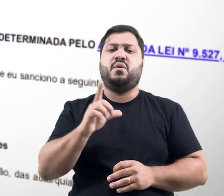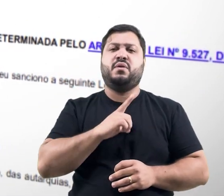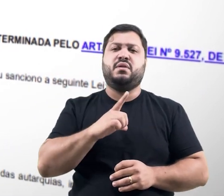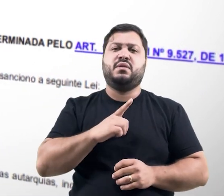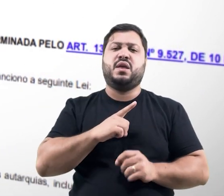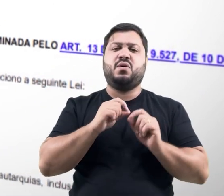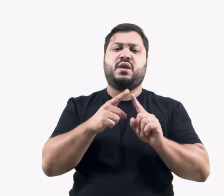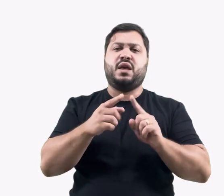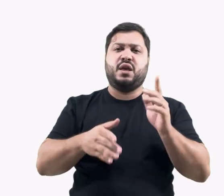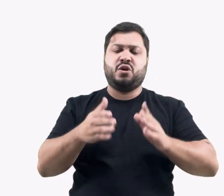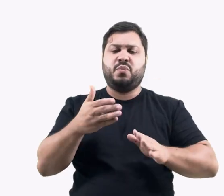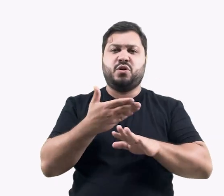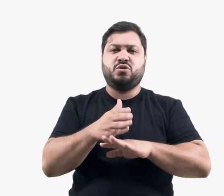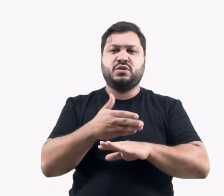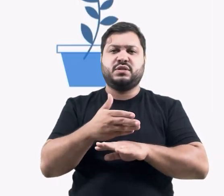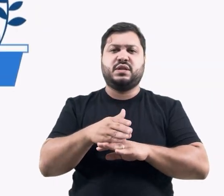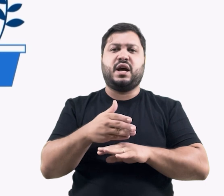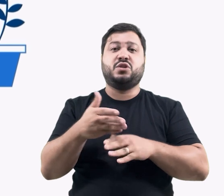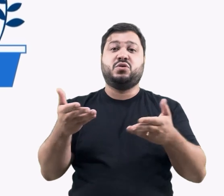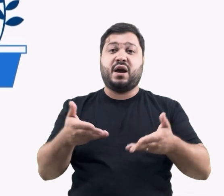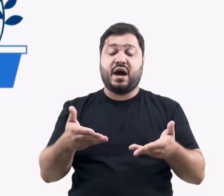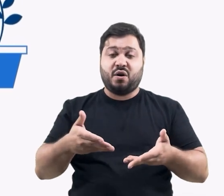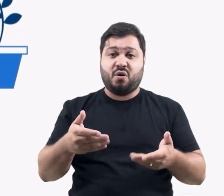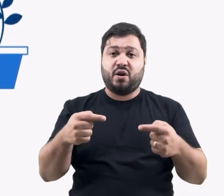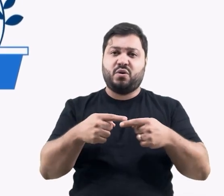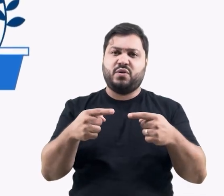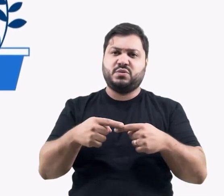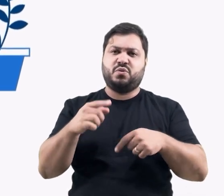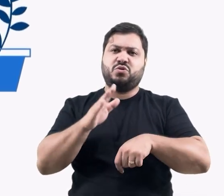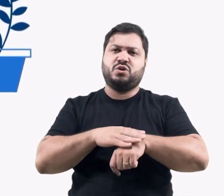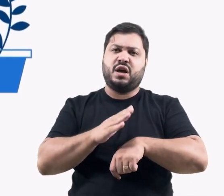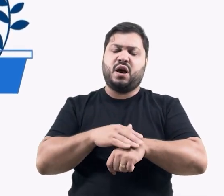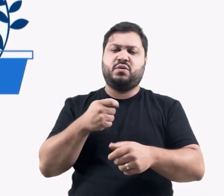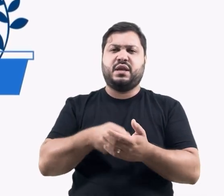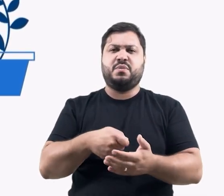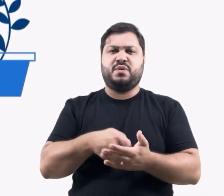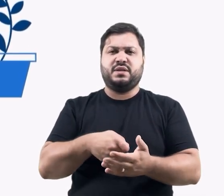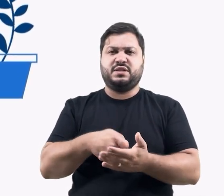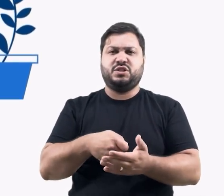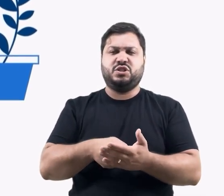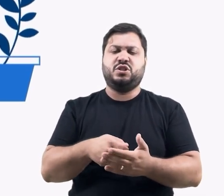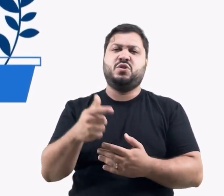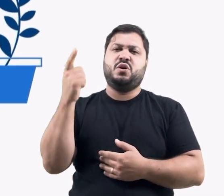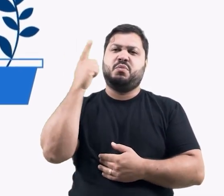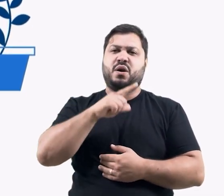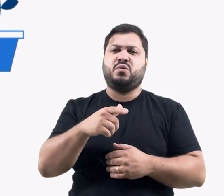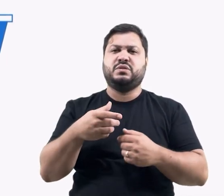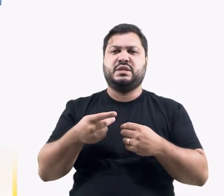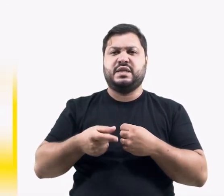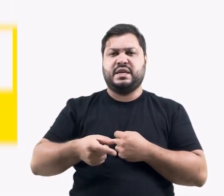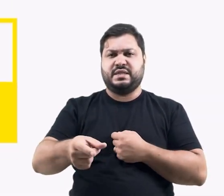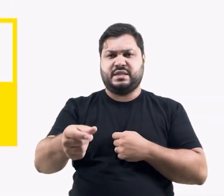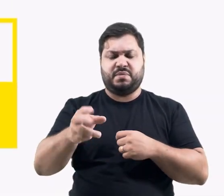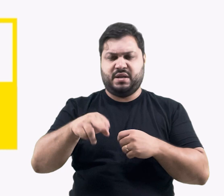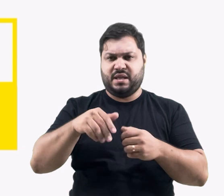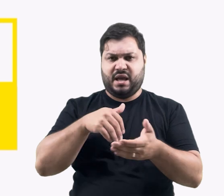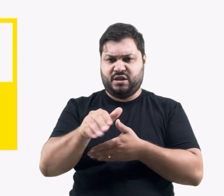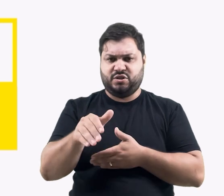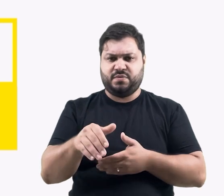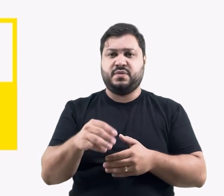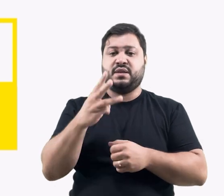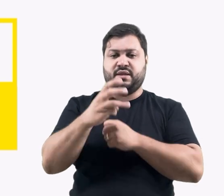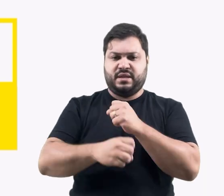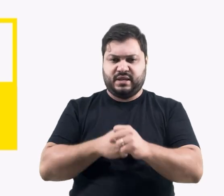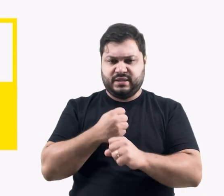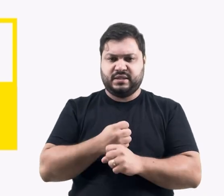jurisprudência predominante estabelece que o período de estágio probatório agora corresponde ao tempo exigido para adquirir